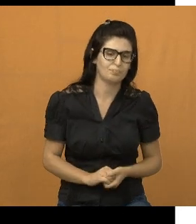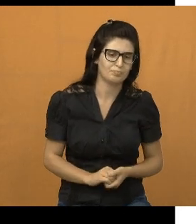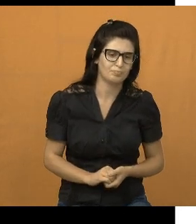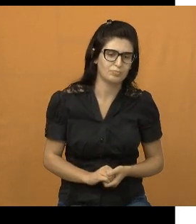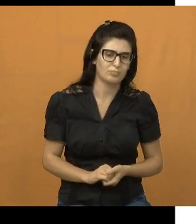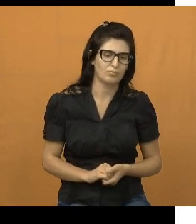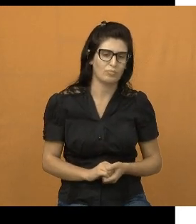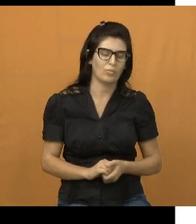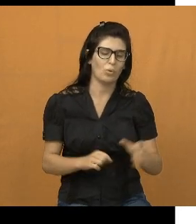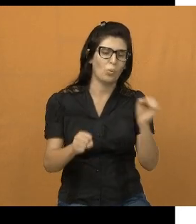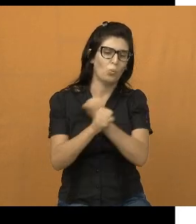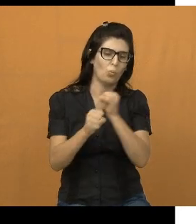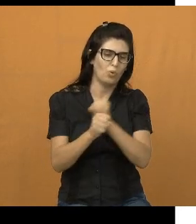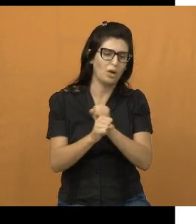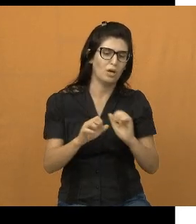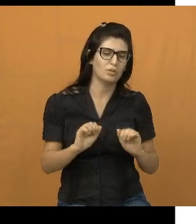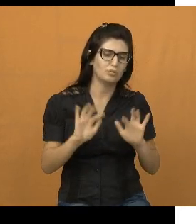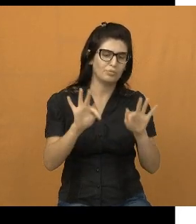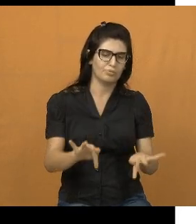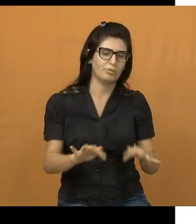Fechamos o ano, portanto, com